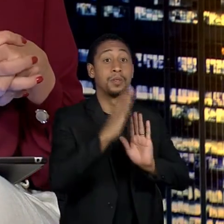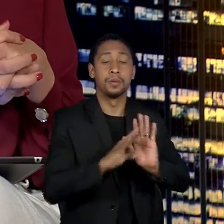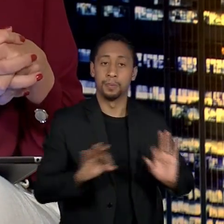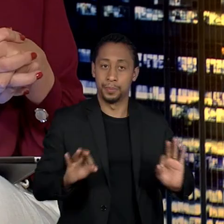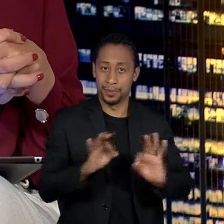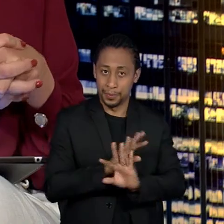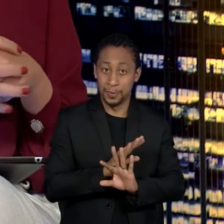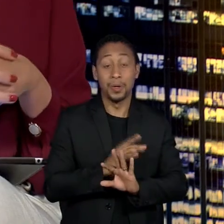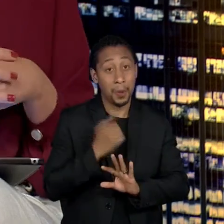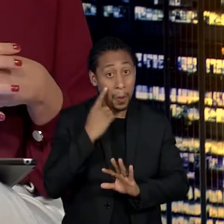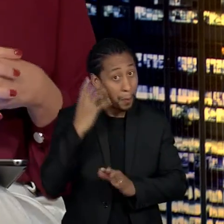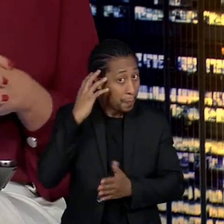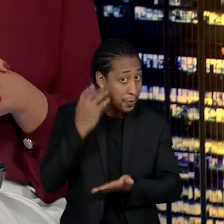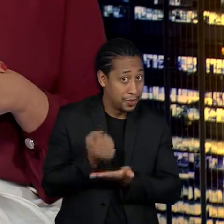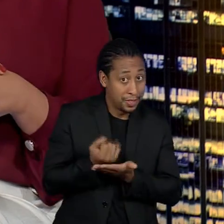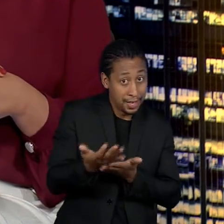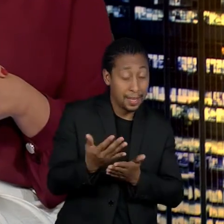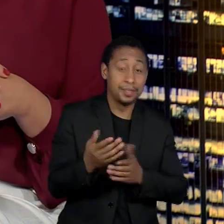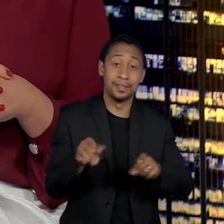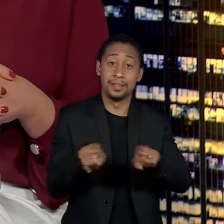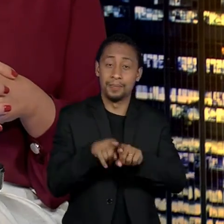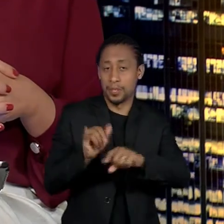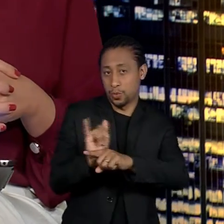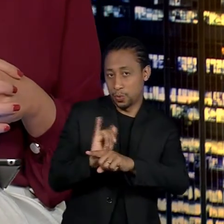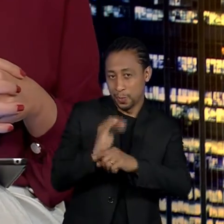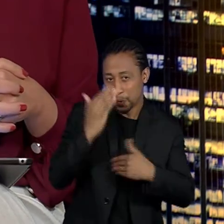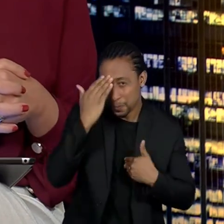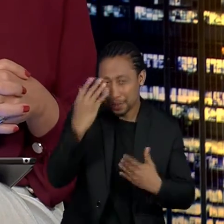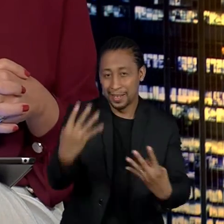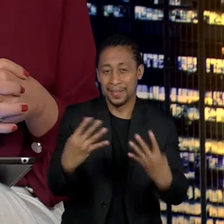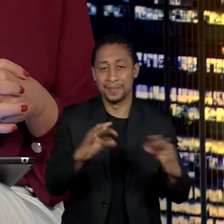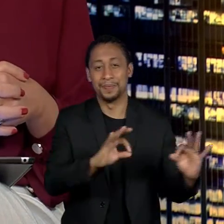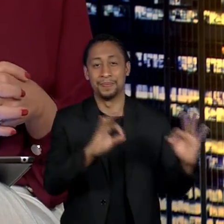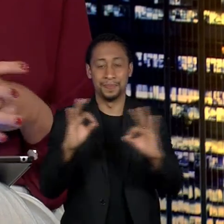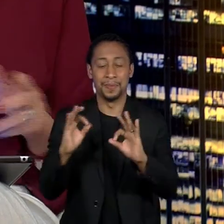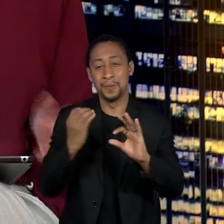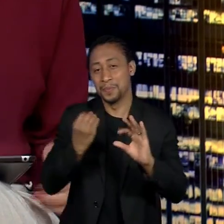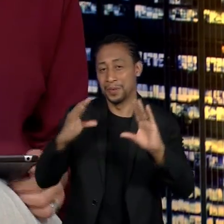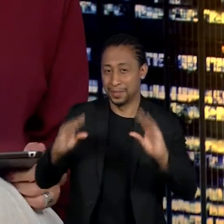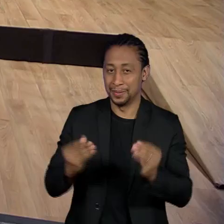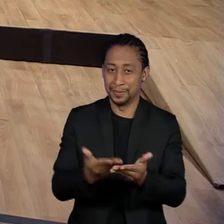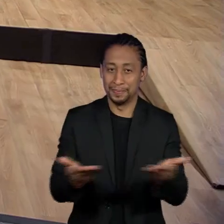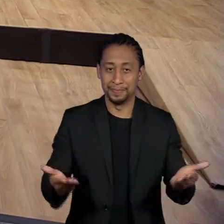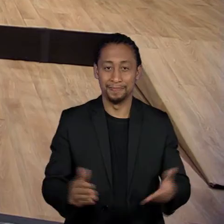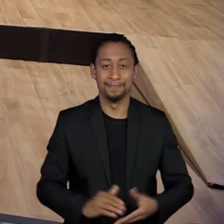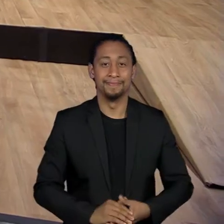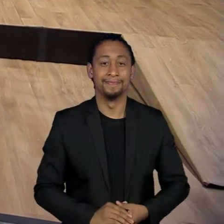nosso podcast e também nosso canal no YouTube. Obrigada pela sua companhia. Boa noite para você.